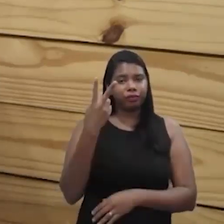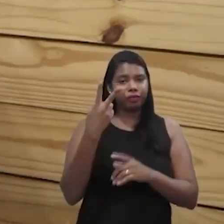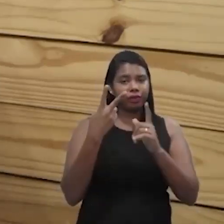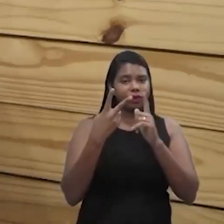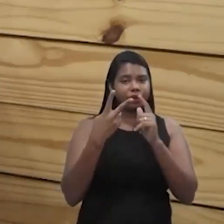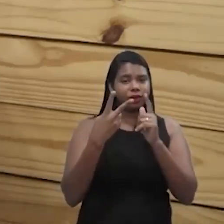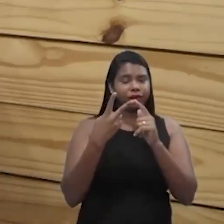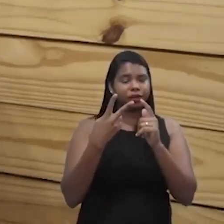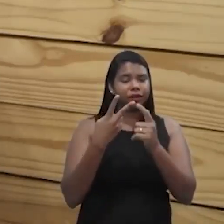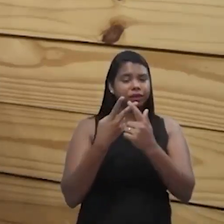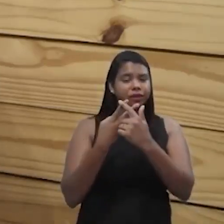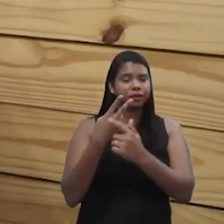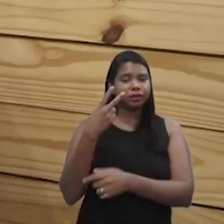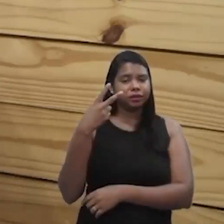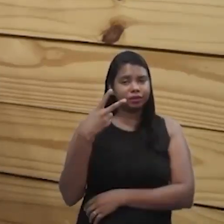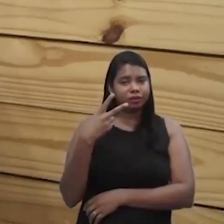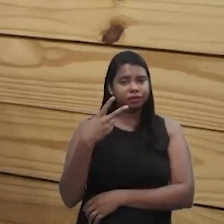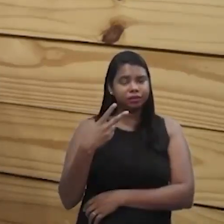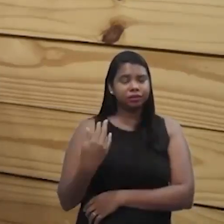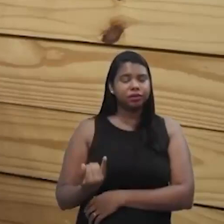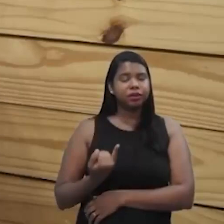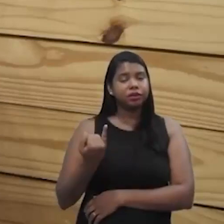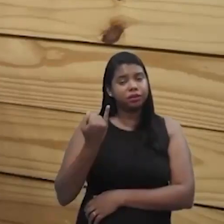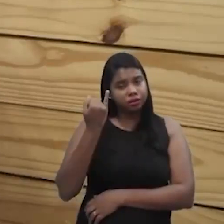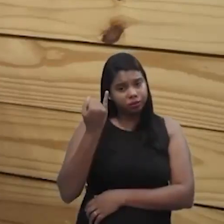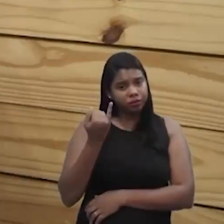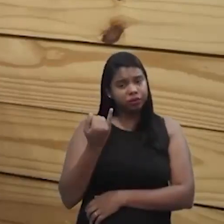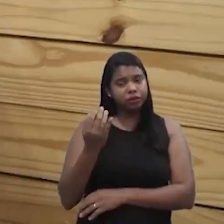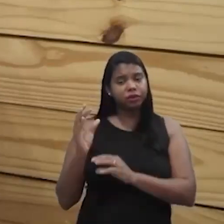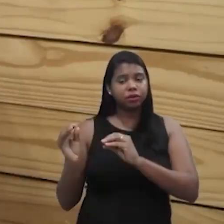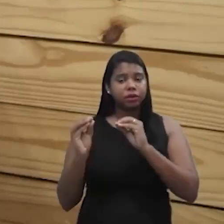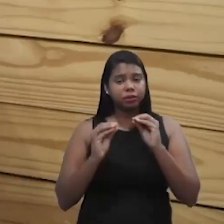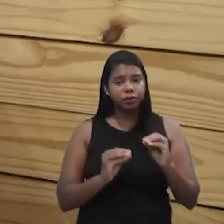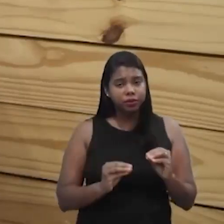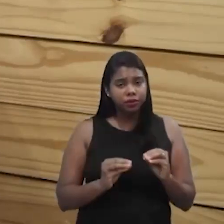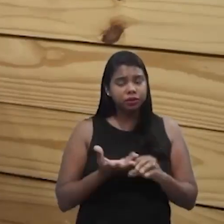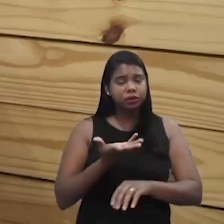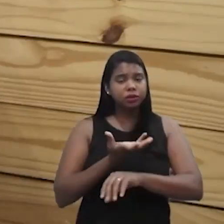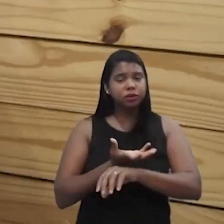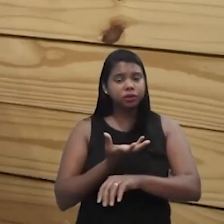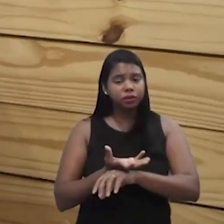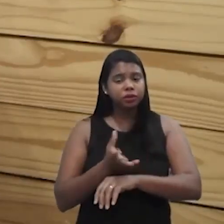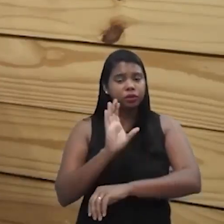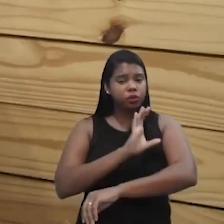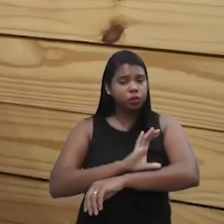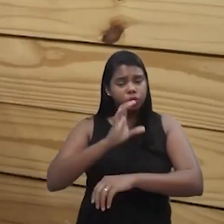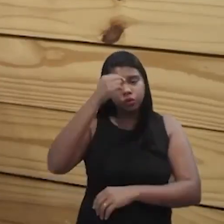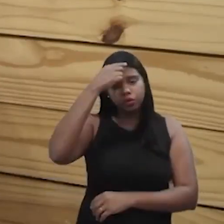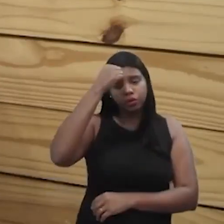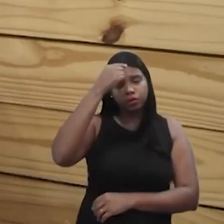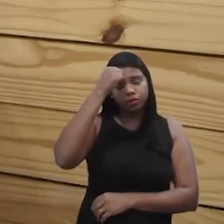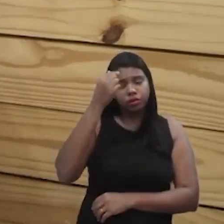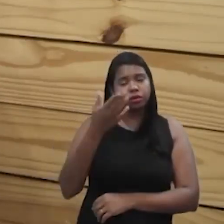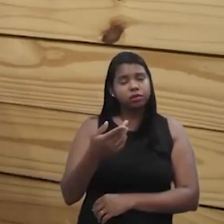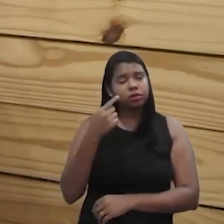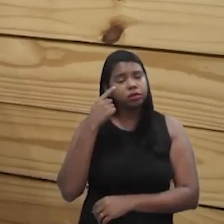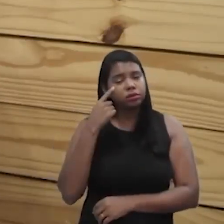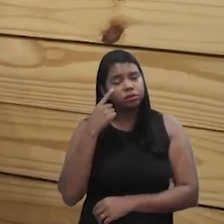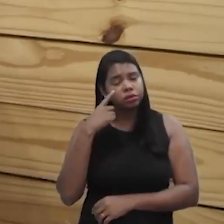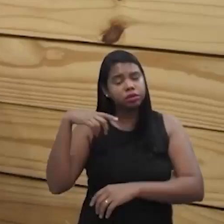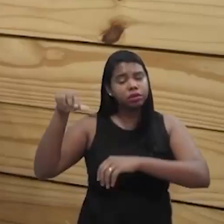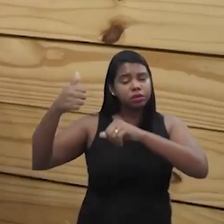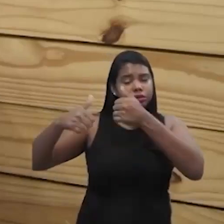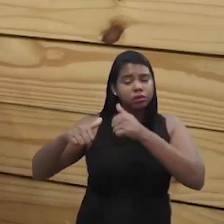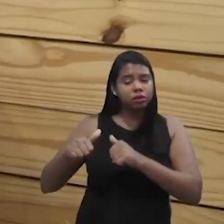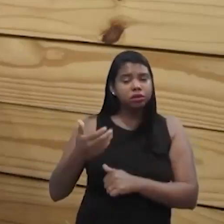que são importantes, independente da área que você for migrar. Você tem que trazer como balizamento da